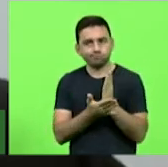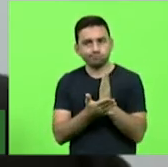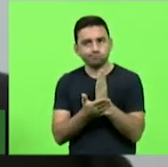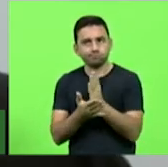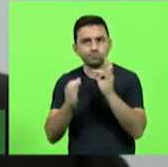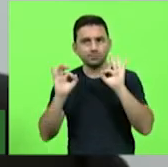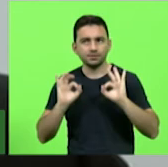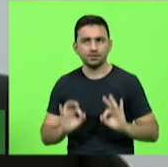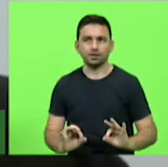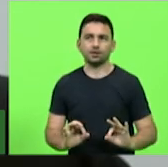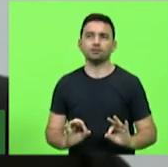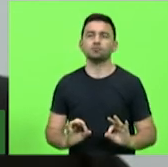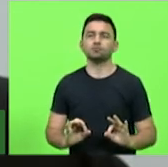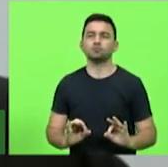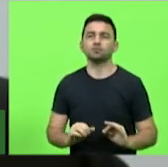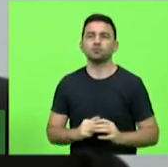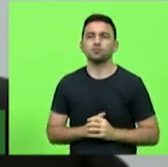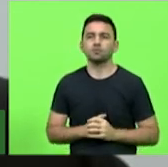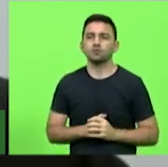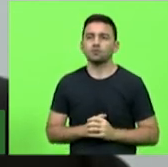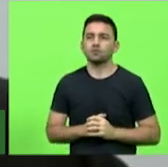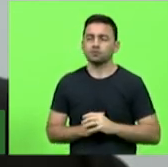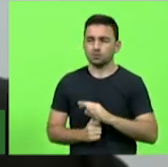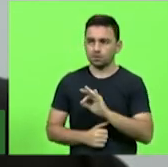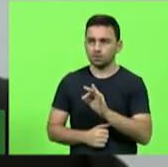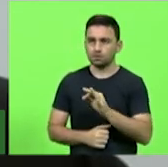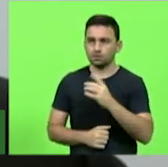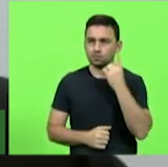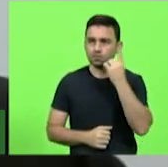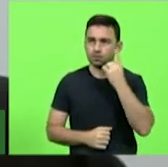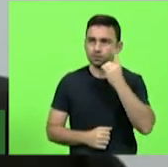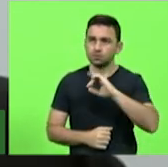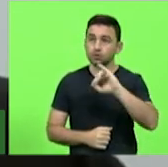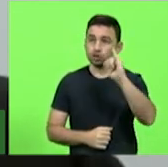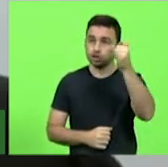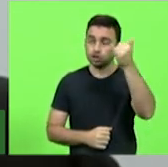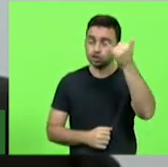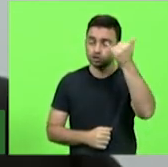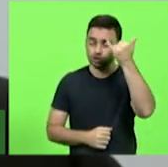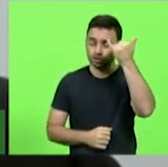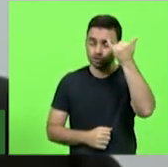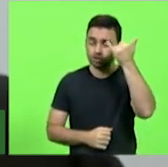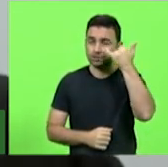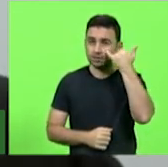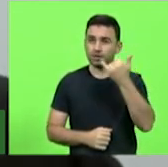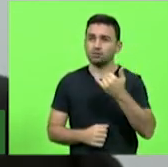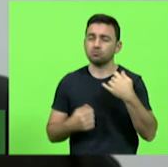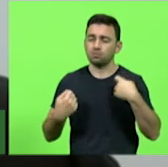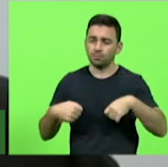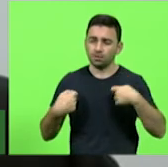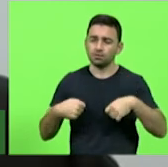honesto. E aí, deputado Gessé Lopes, que a gente possa melhorar ainda mais neste momento de